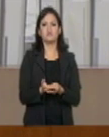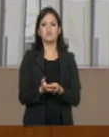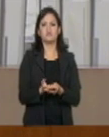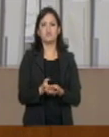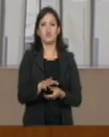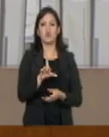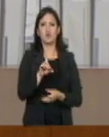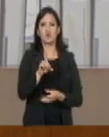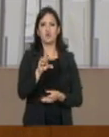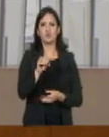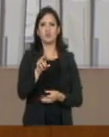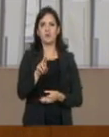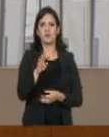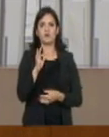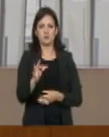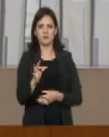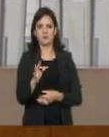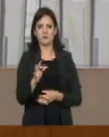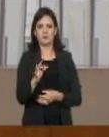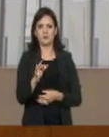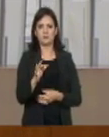May Stang,